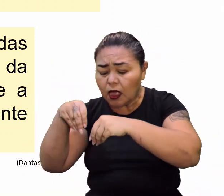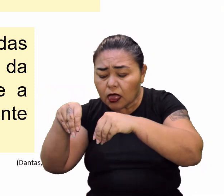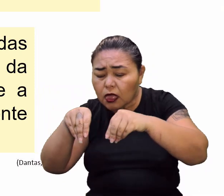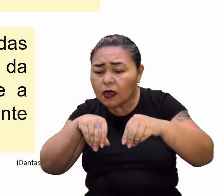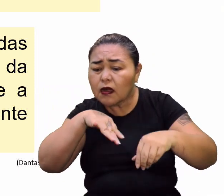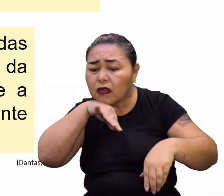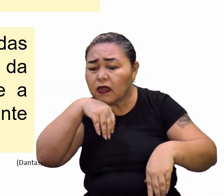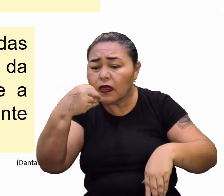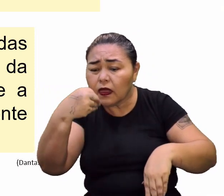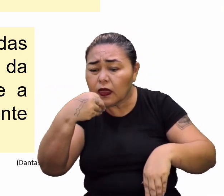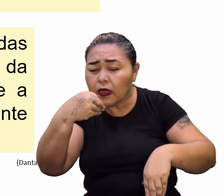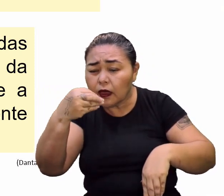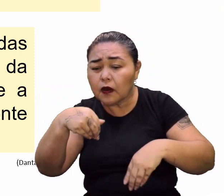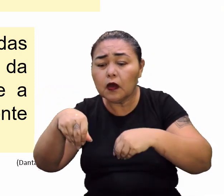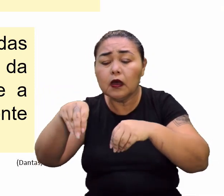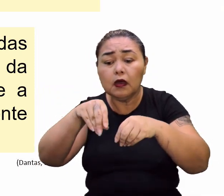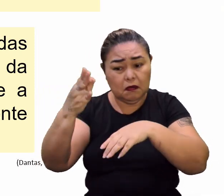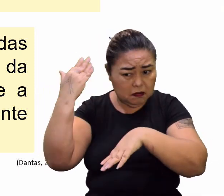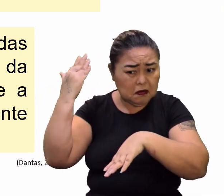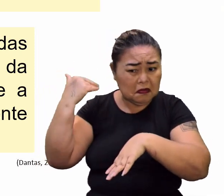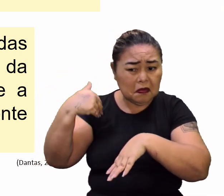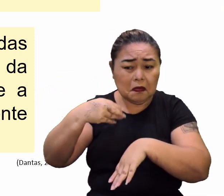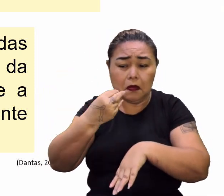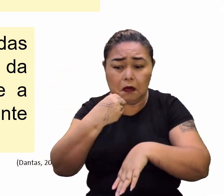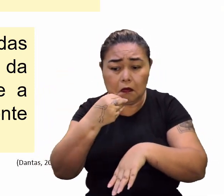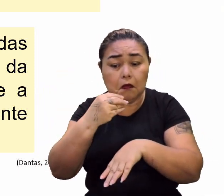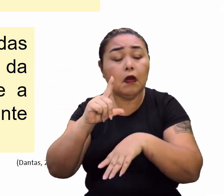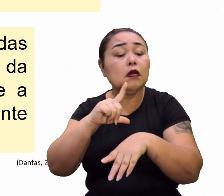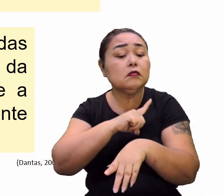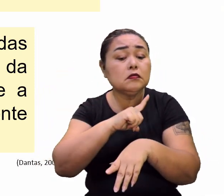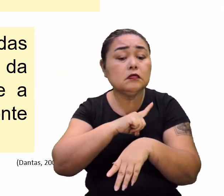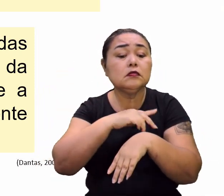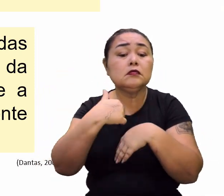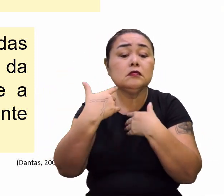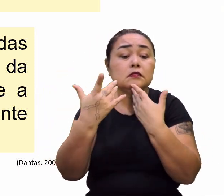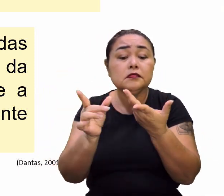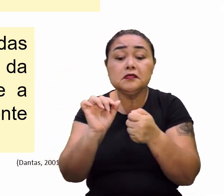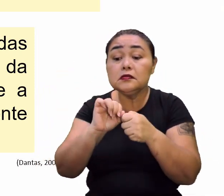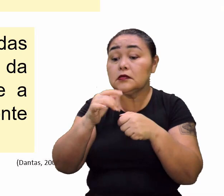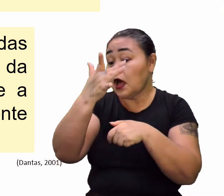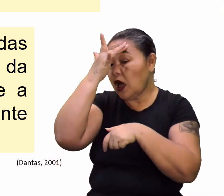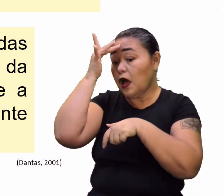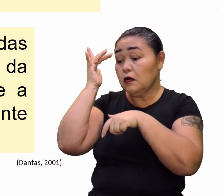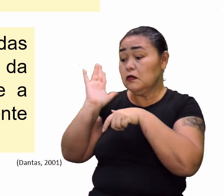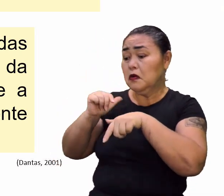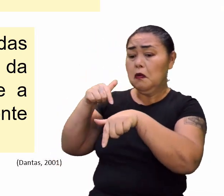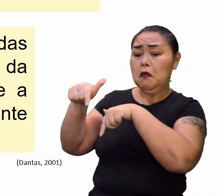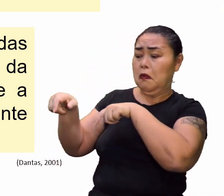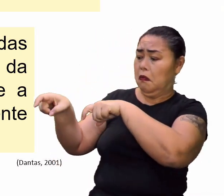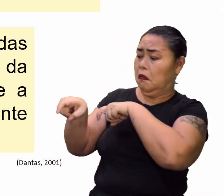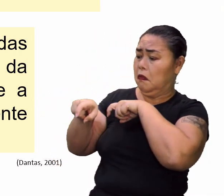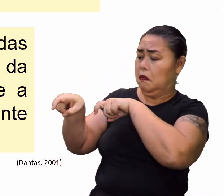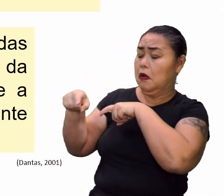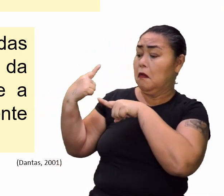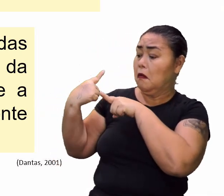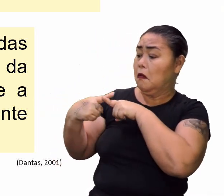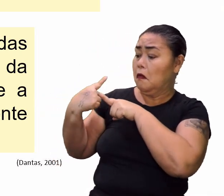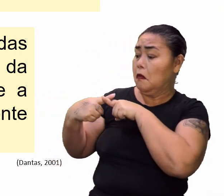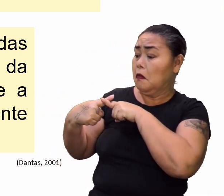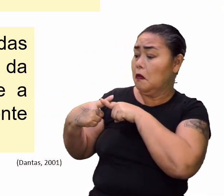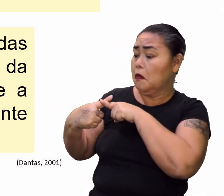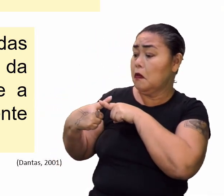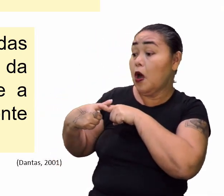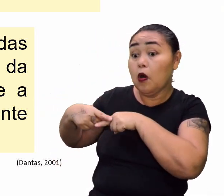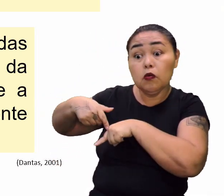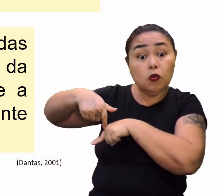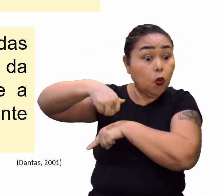do estado, né, do território da época, e aí tinha muita gente que não queria trabalhar com a questão da agricultura, porque o que estava